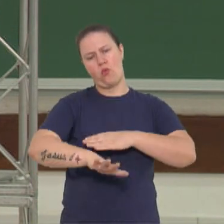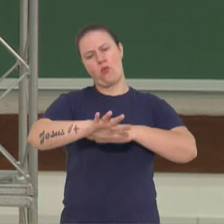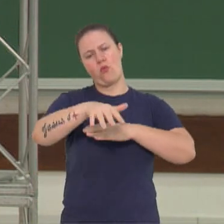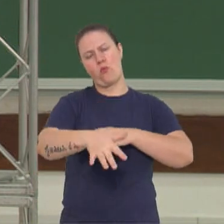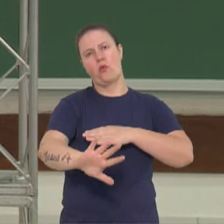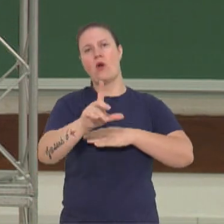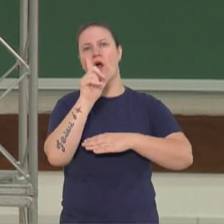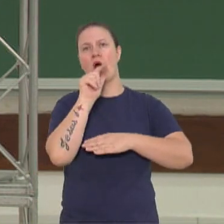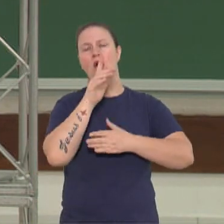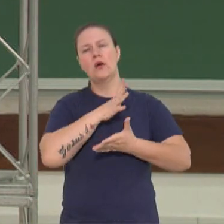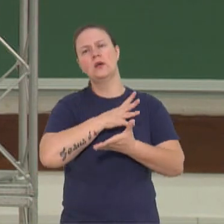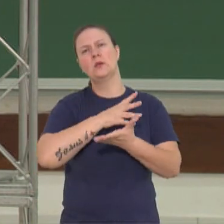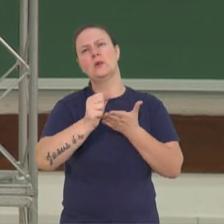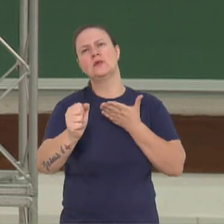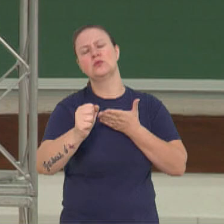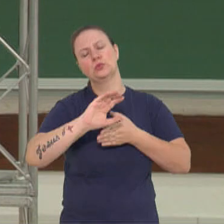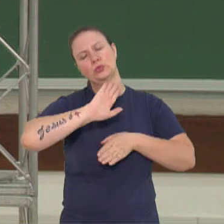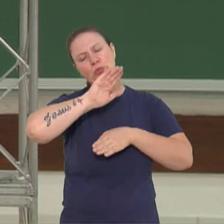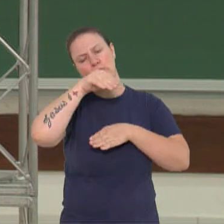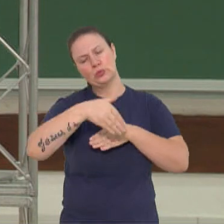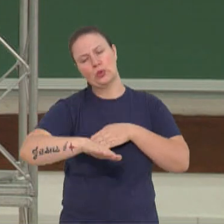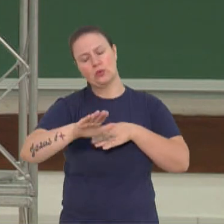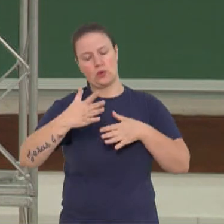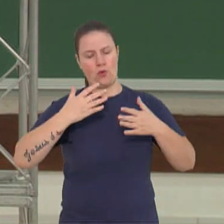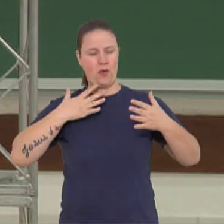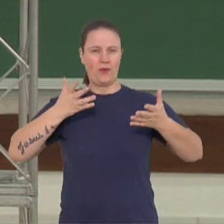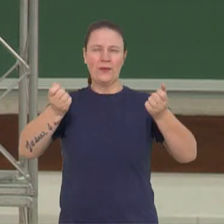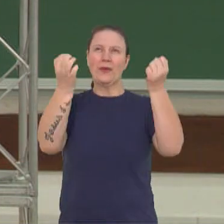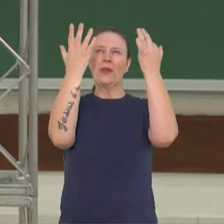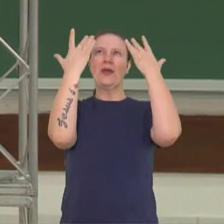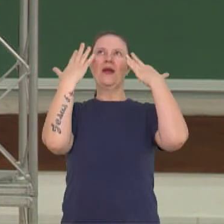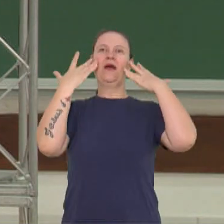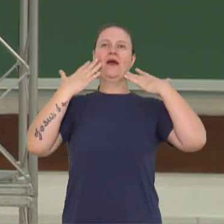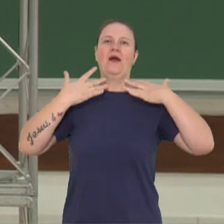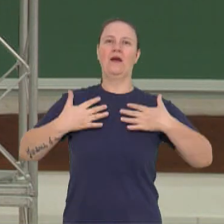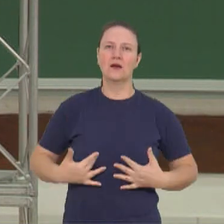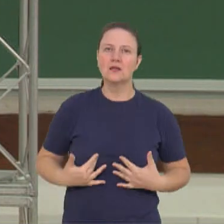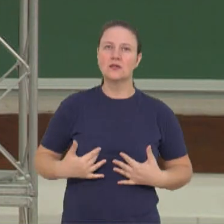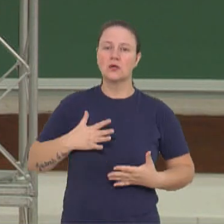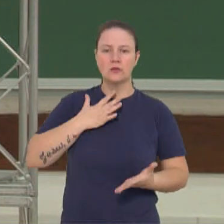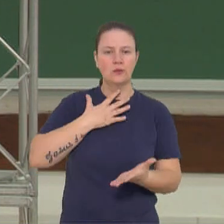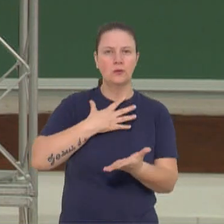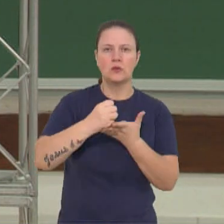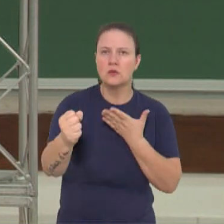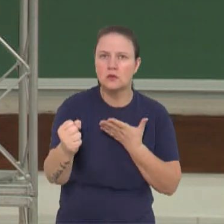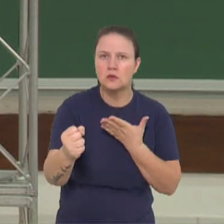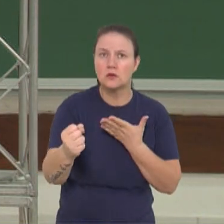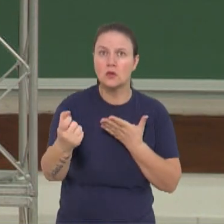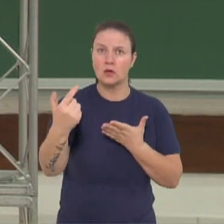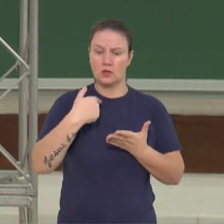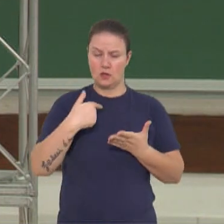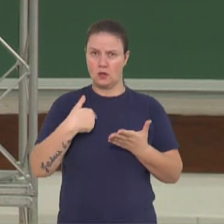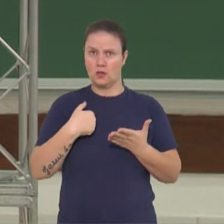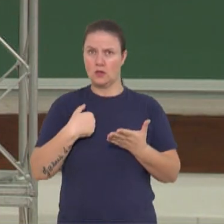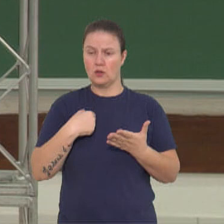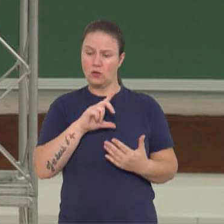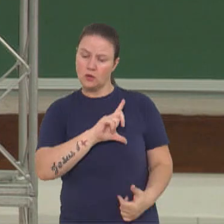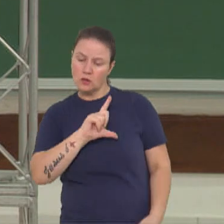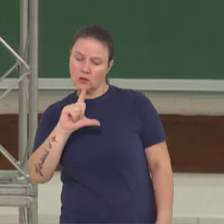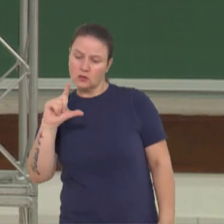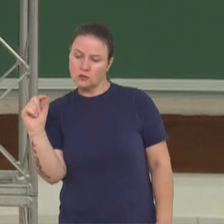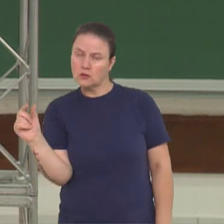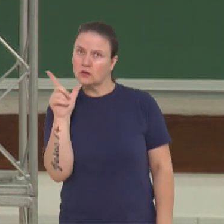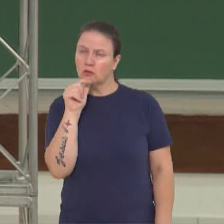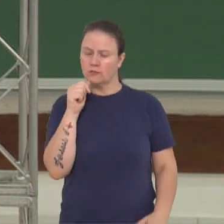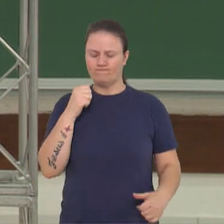Aquelas correntezas, aquelas águas que me banharam já passaram, seguiram o seu rumo no mundo, e eu, como saí da água,